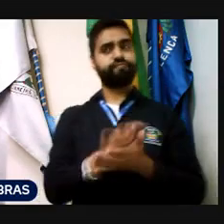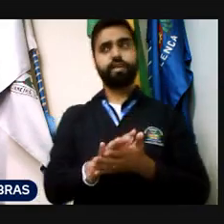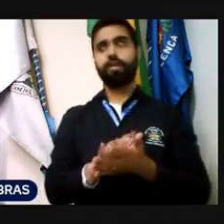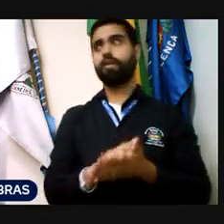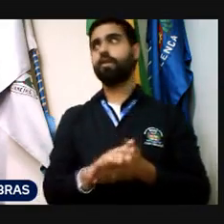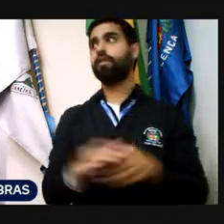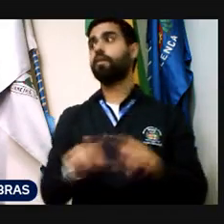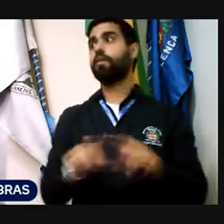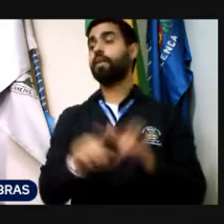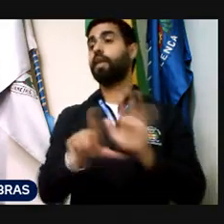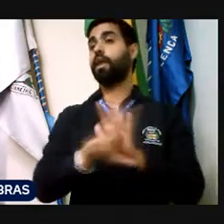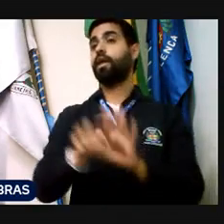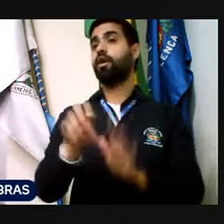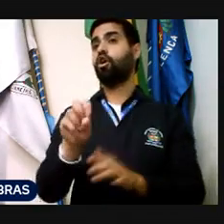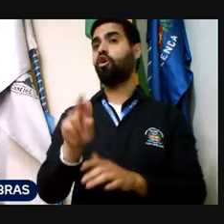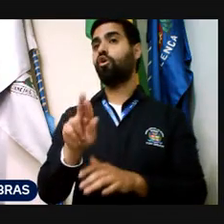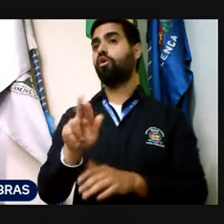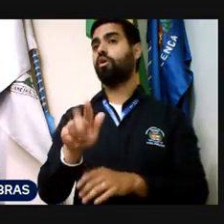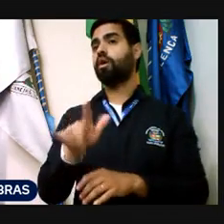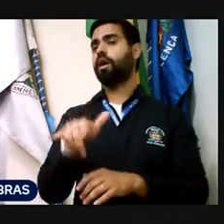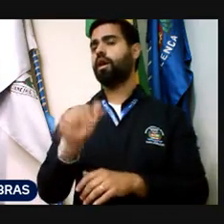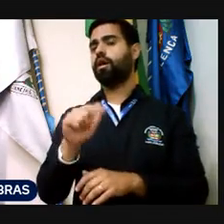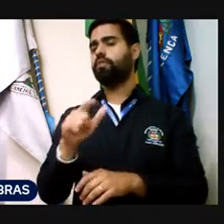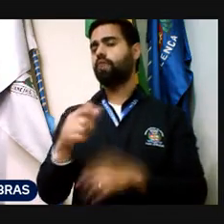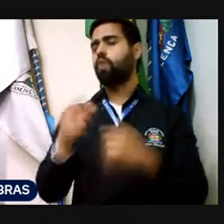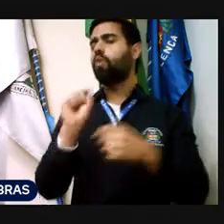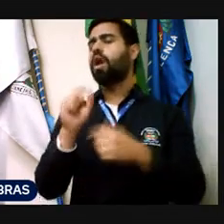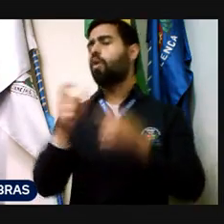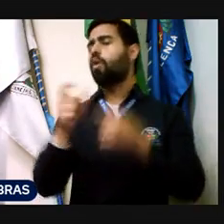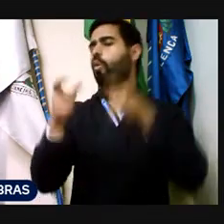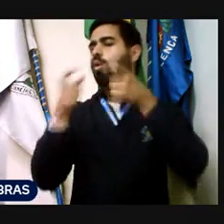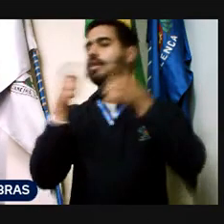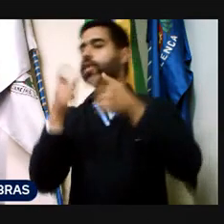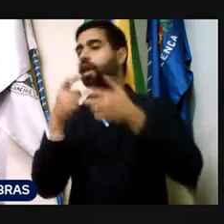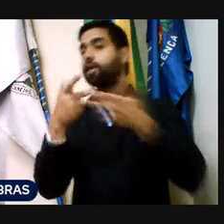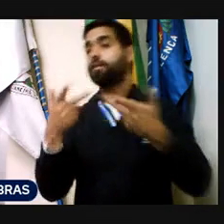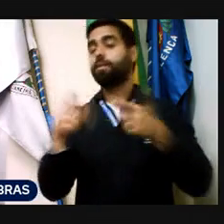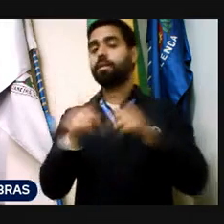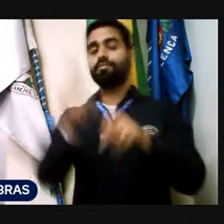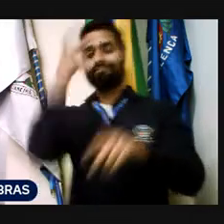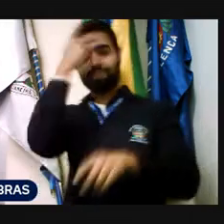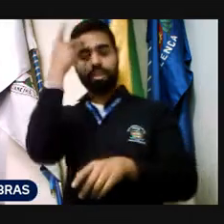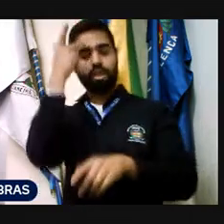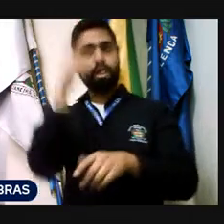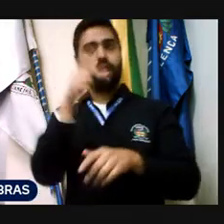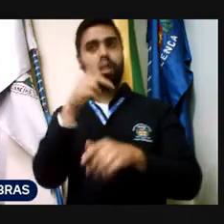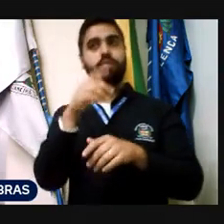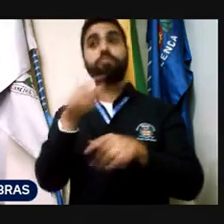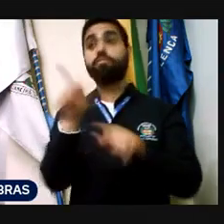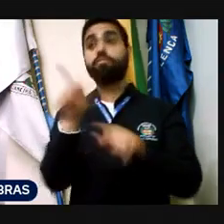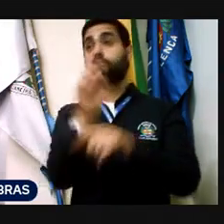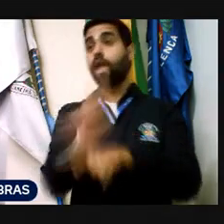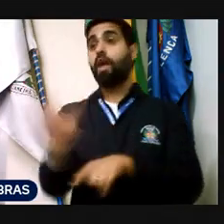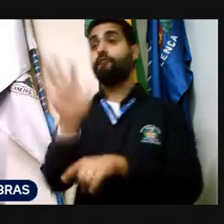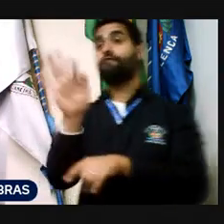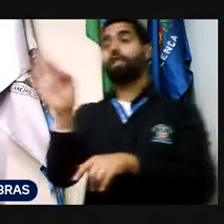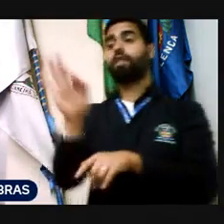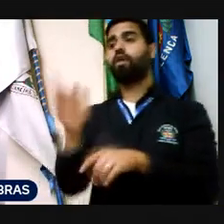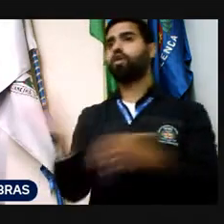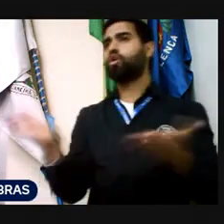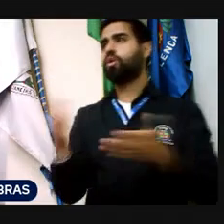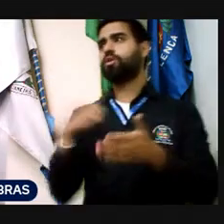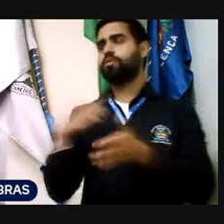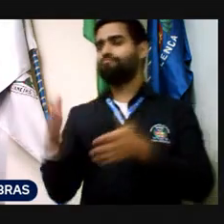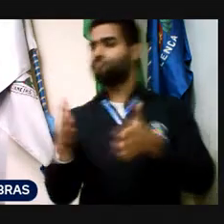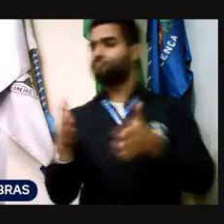Lei Orgânica, fica clara a intenção do legislador implementar a regra sedimentada a nível federal e que hoje norteia toda a